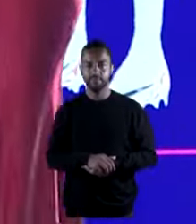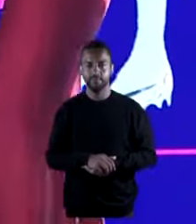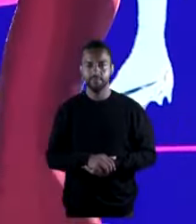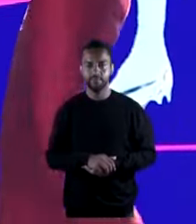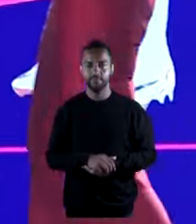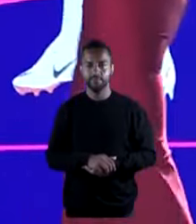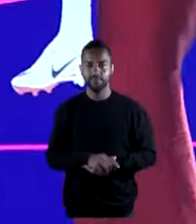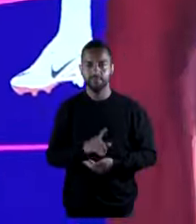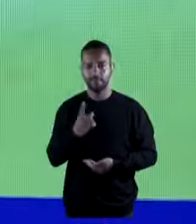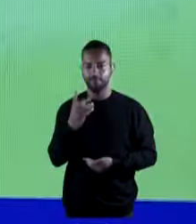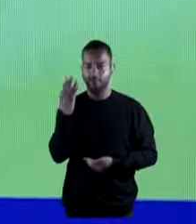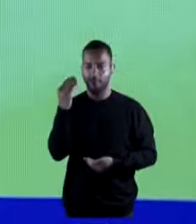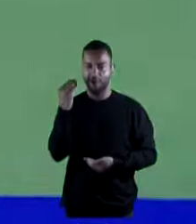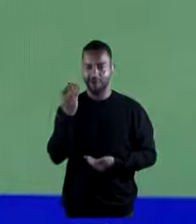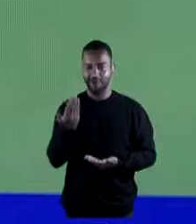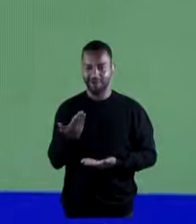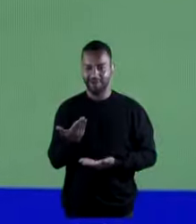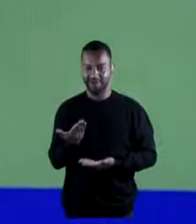Obrigada a foto aqui.